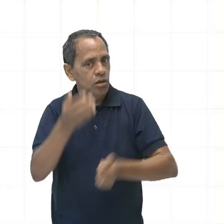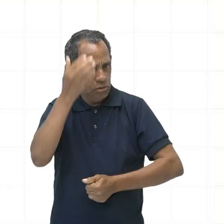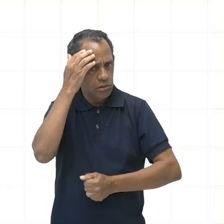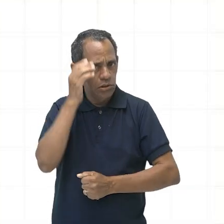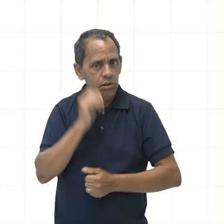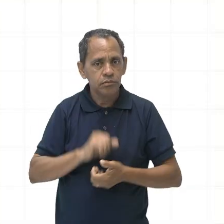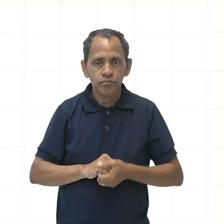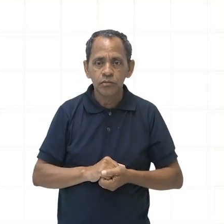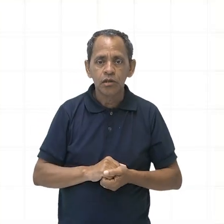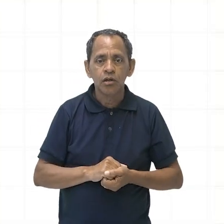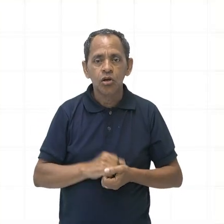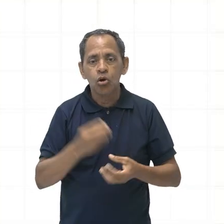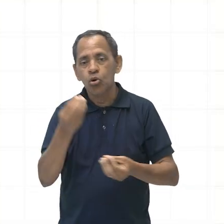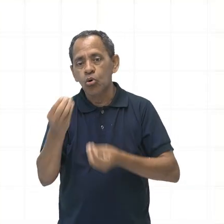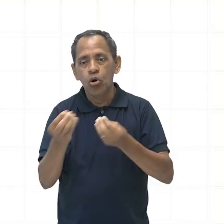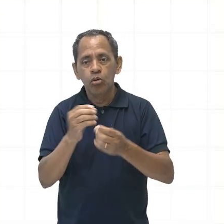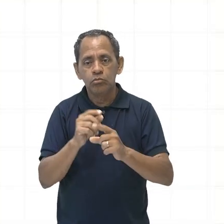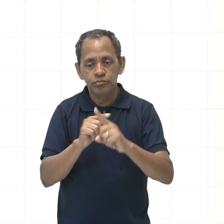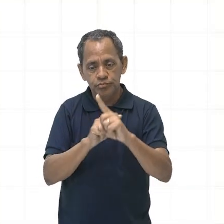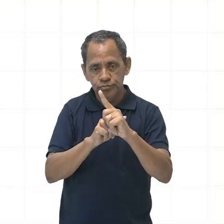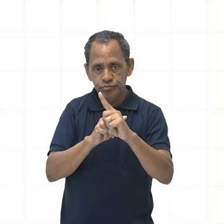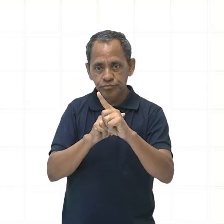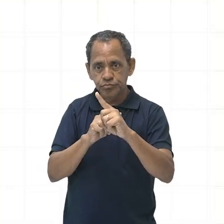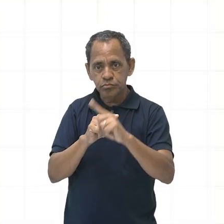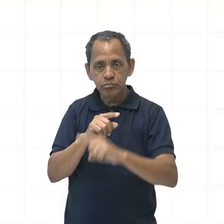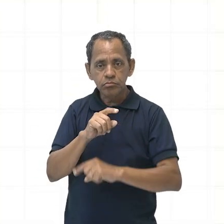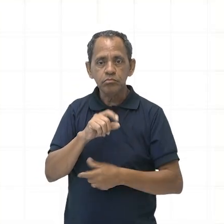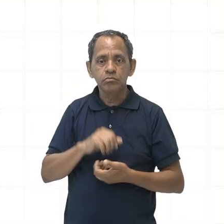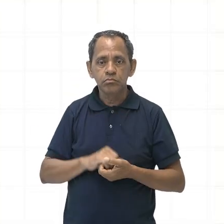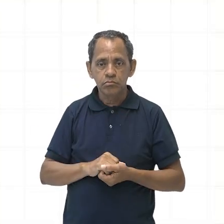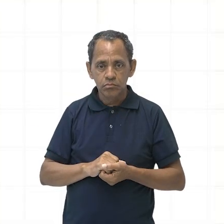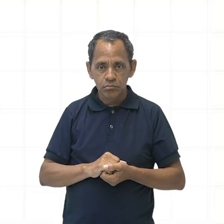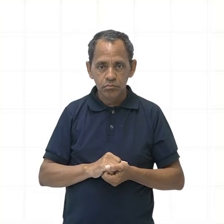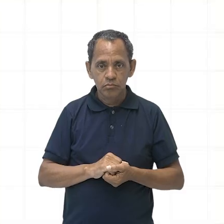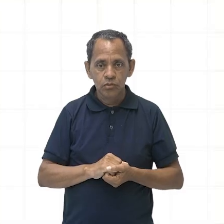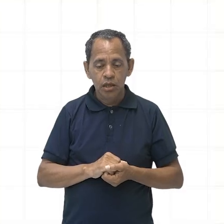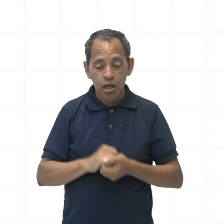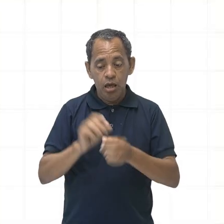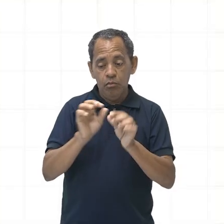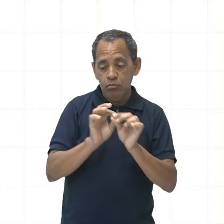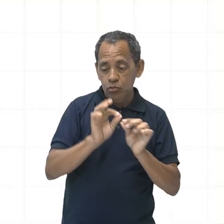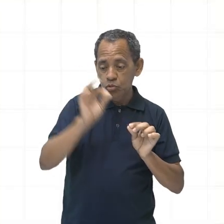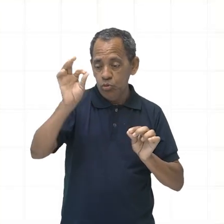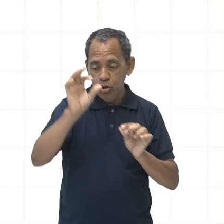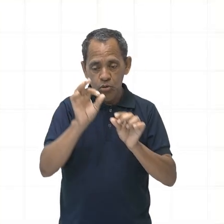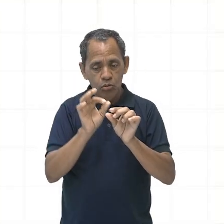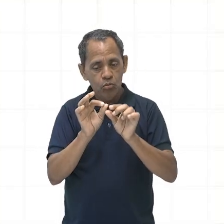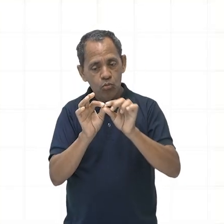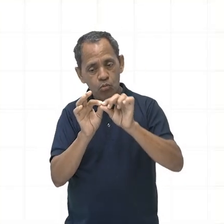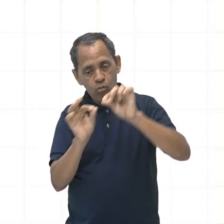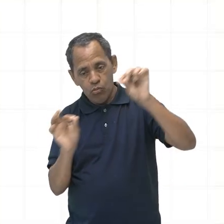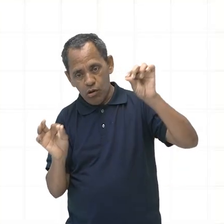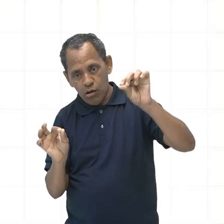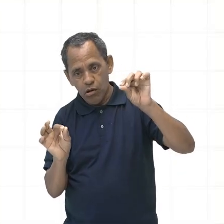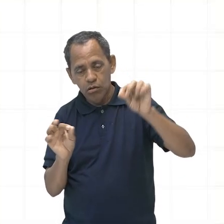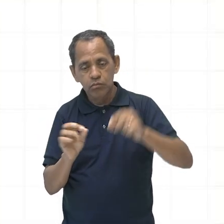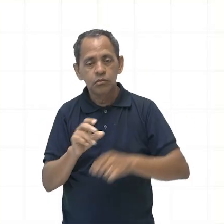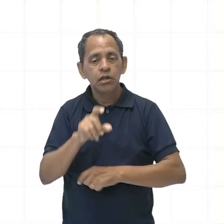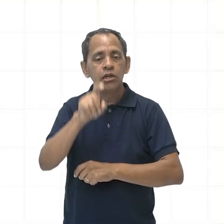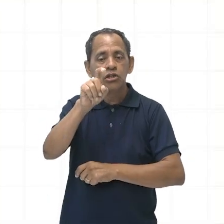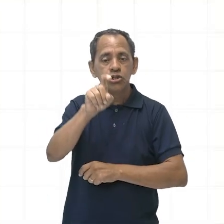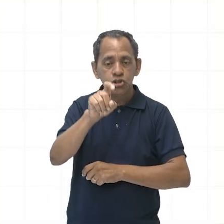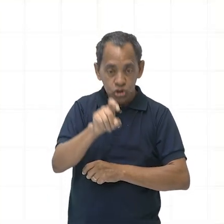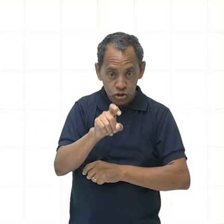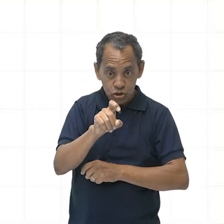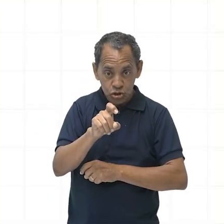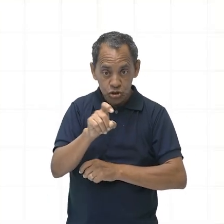eu vou resolver, né, multiplicando aqui x, né, meios por extremos, eu vou achar um x igual a 8, tá?